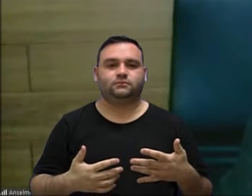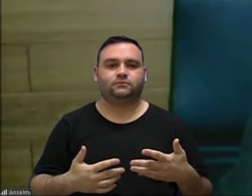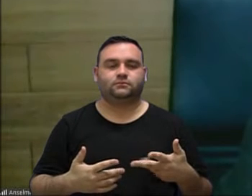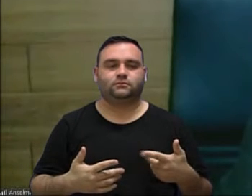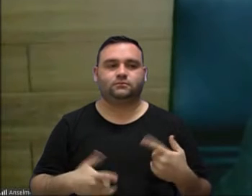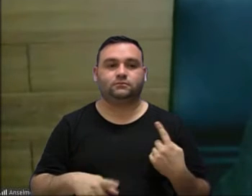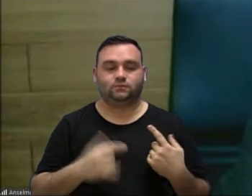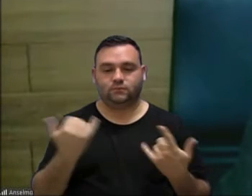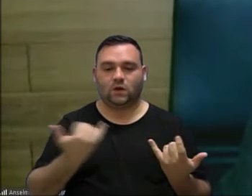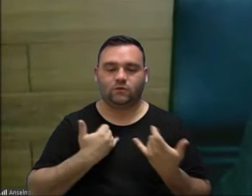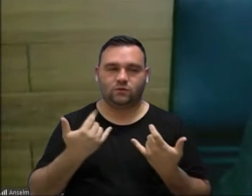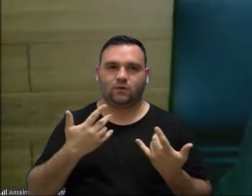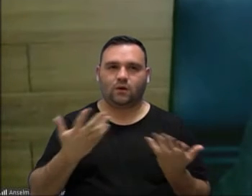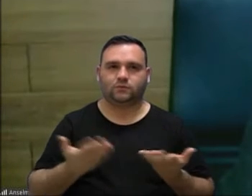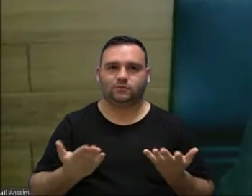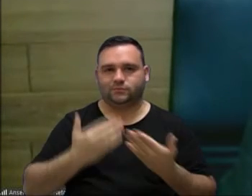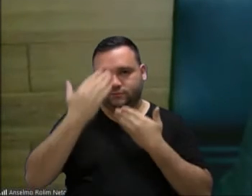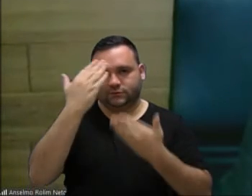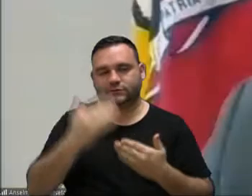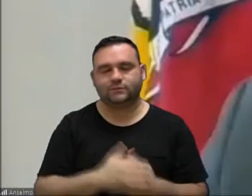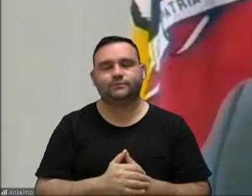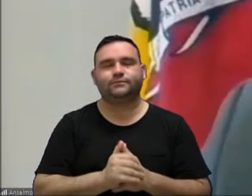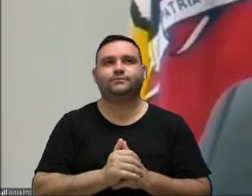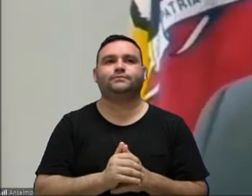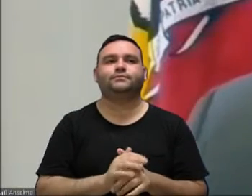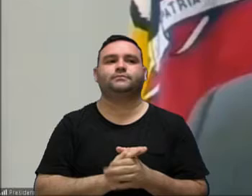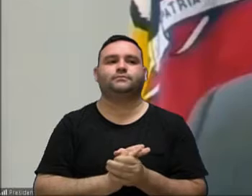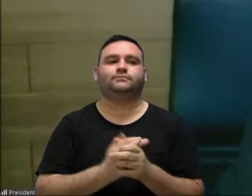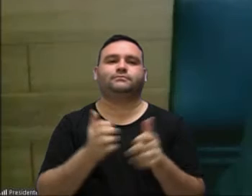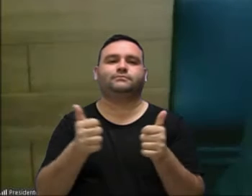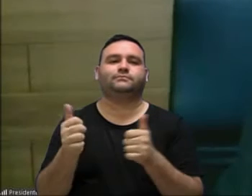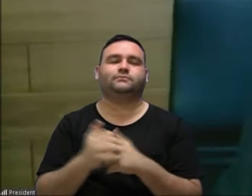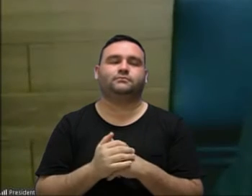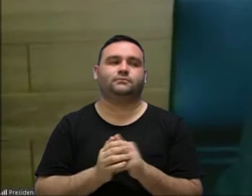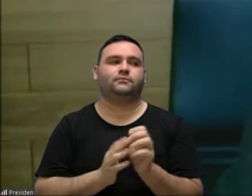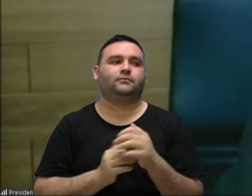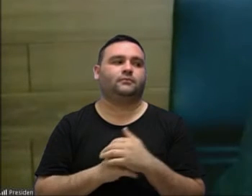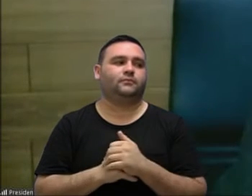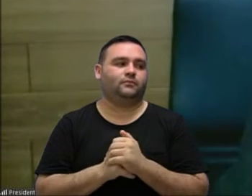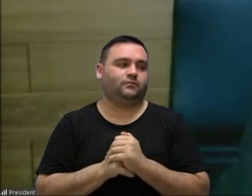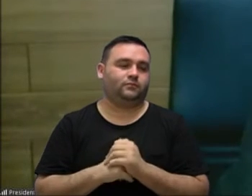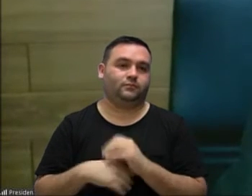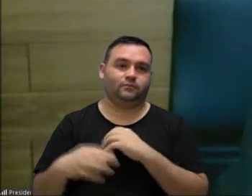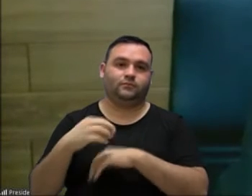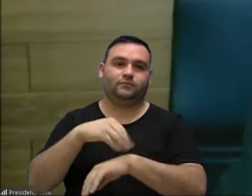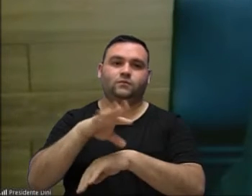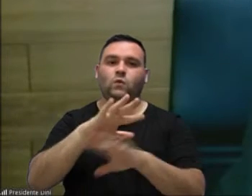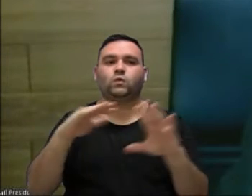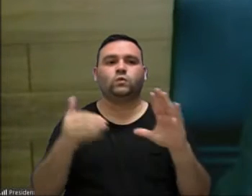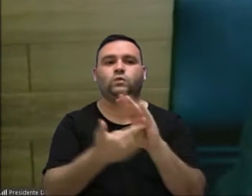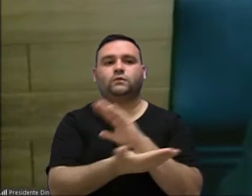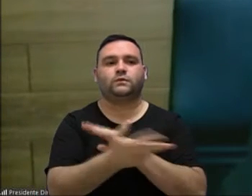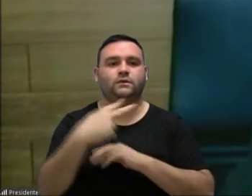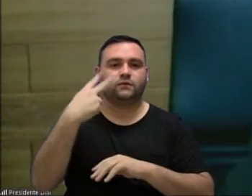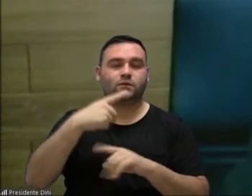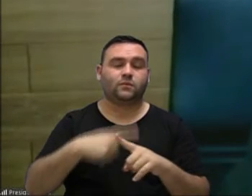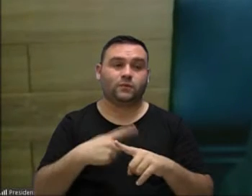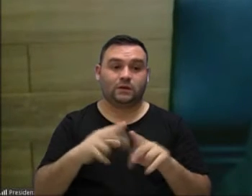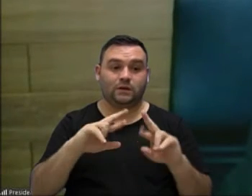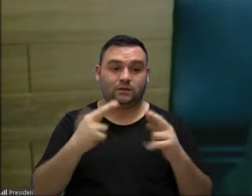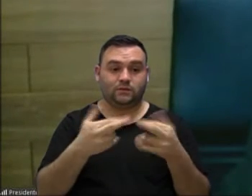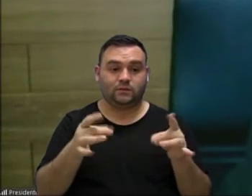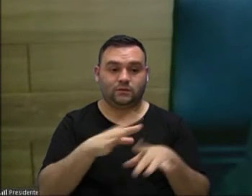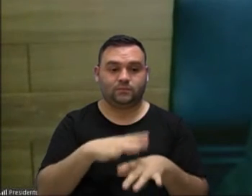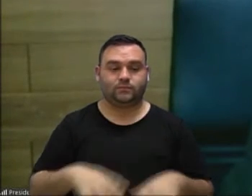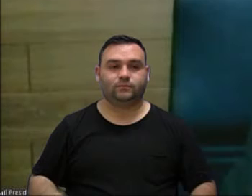para o presidente tá Neto obrigado pela gentileza viu só estava fazendo orientação para todos os colegas assim que acaba a